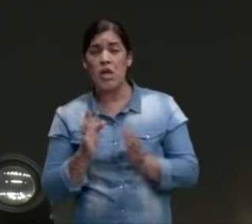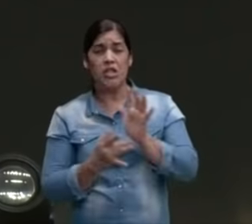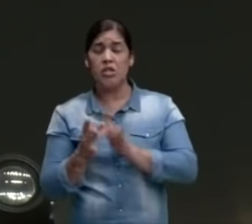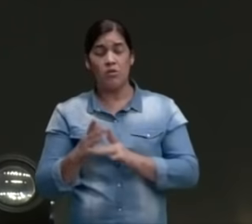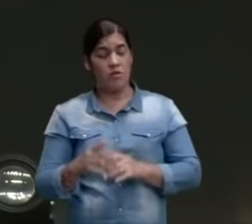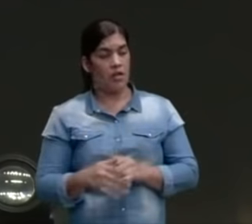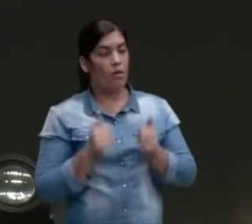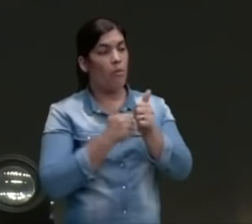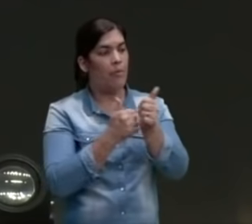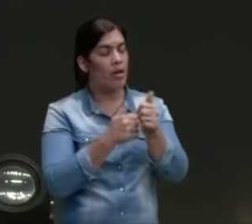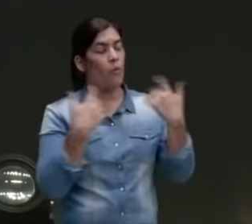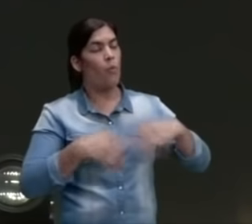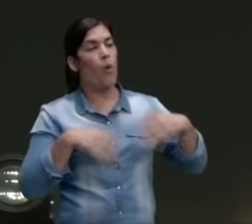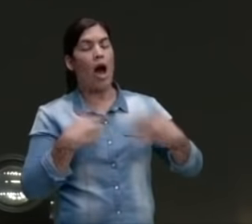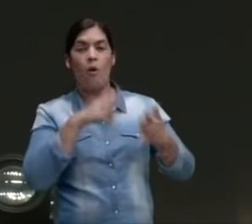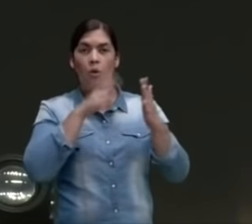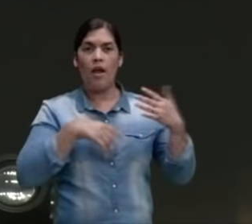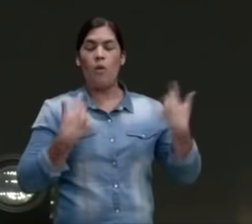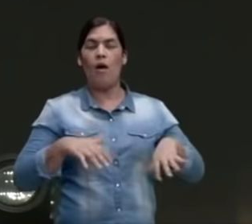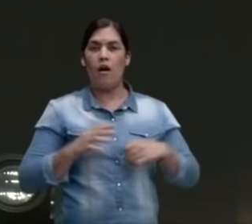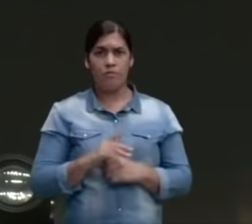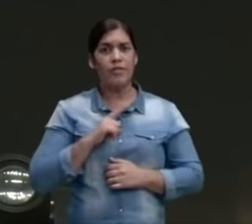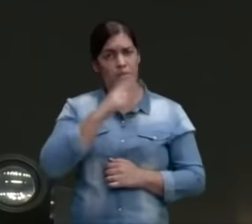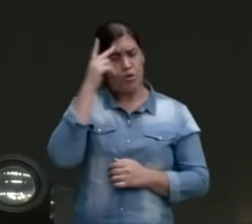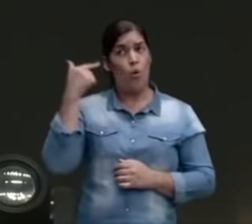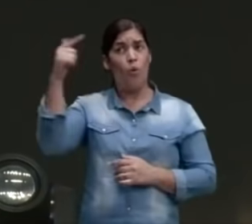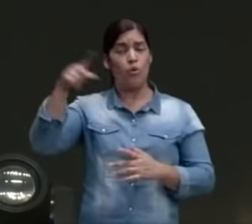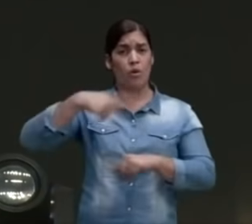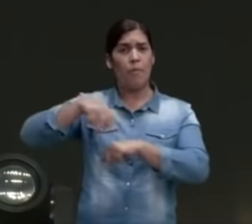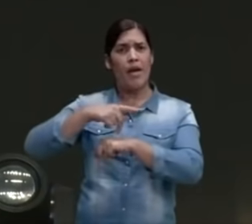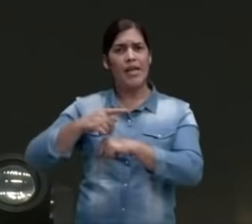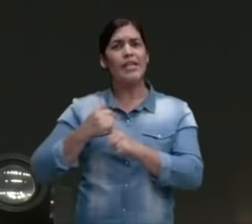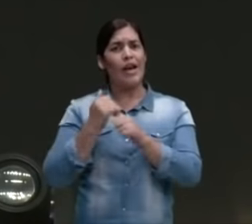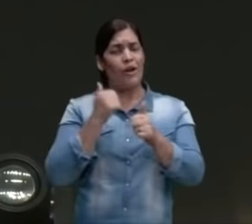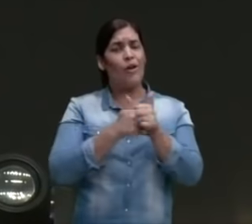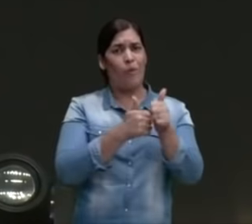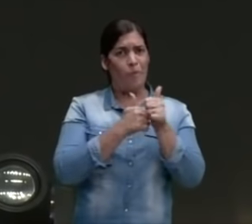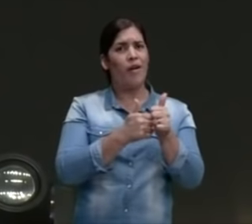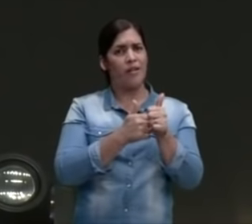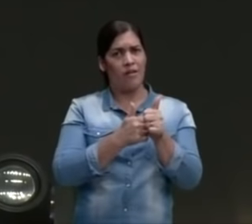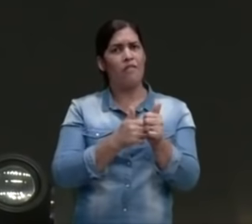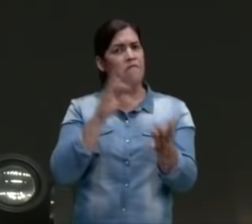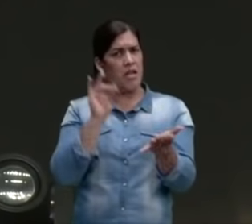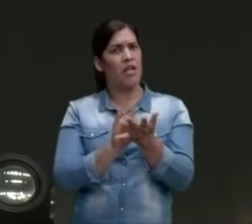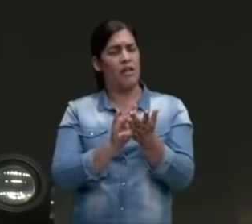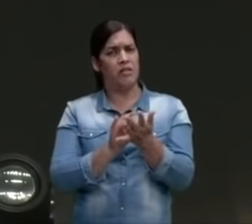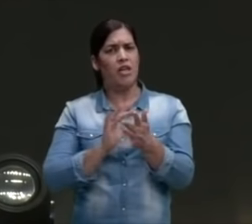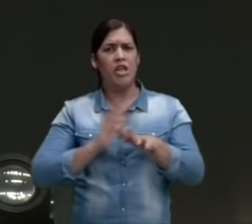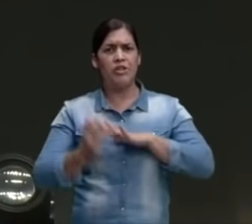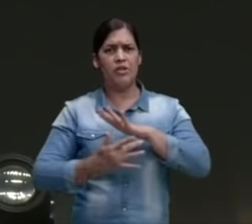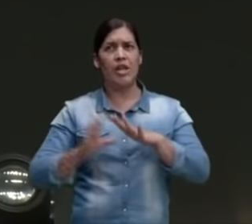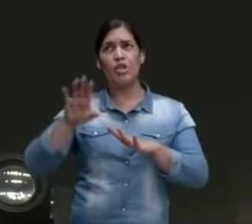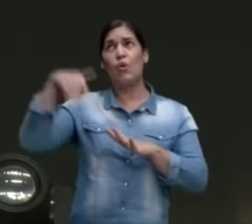que acompanham mensagens aqui do Brasil. Como o Josué falou, eu tenho um trabalho na internet e todos os dias